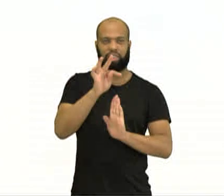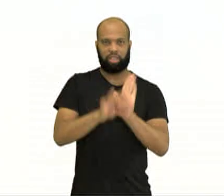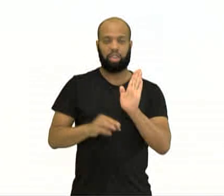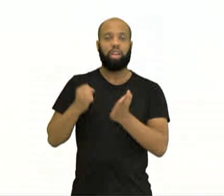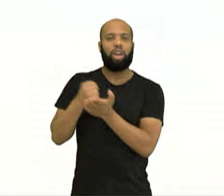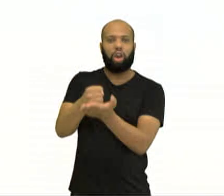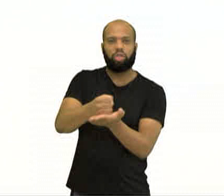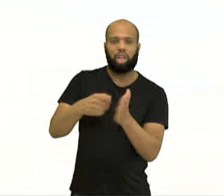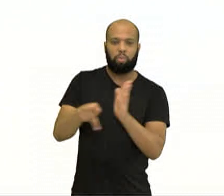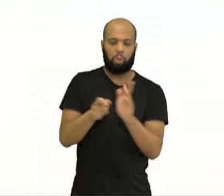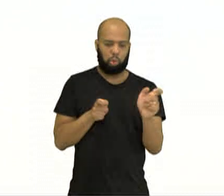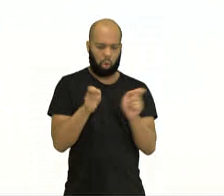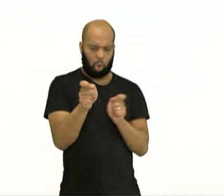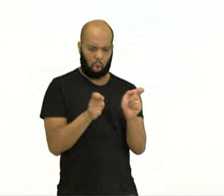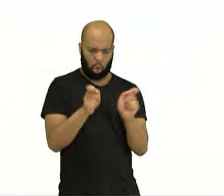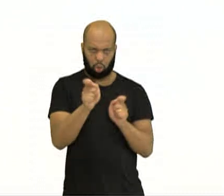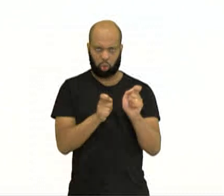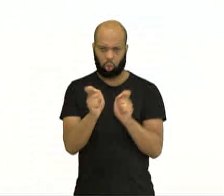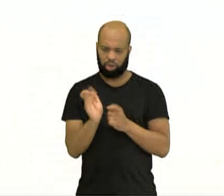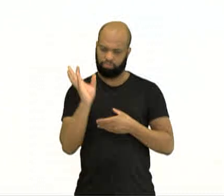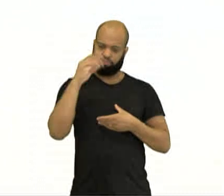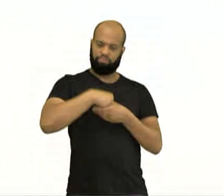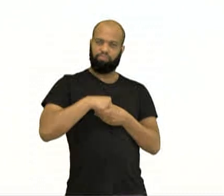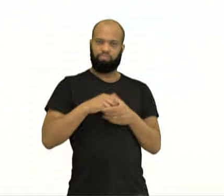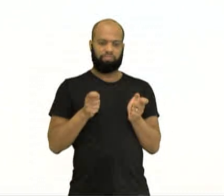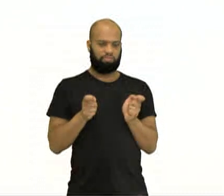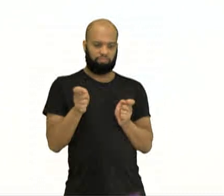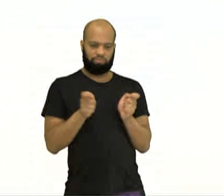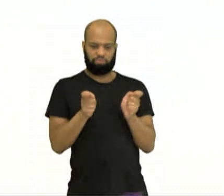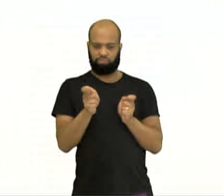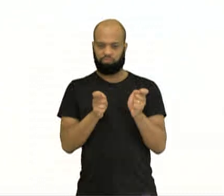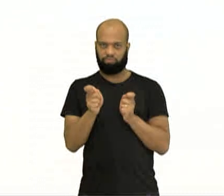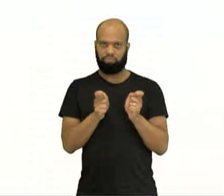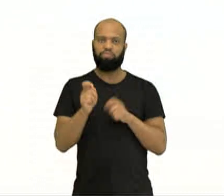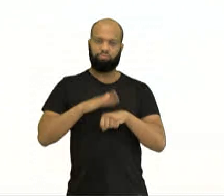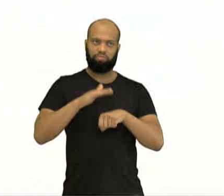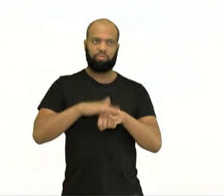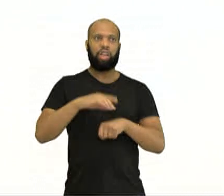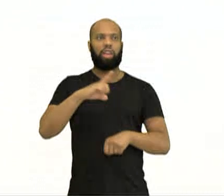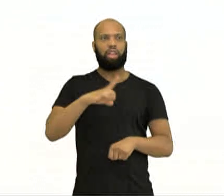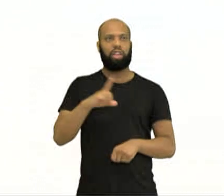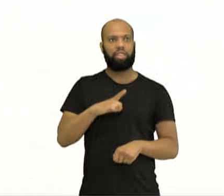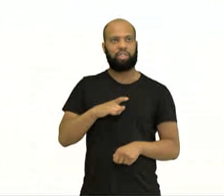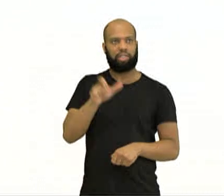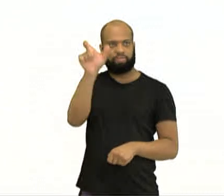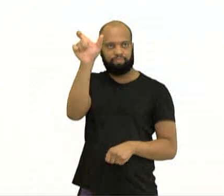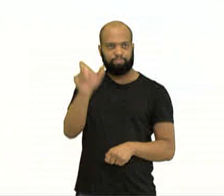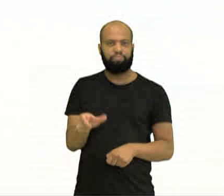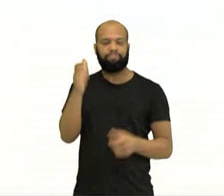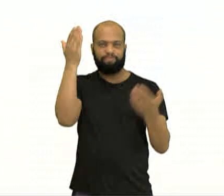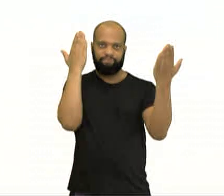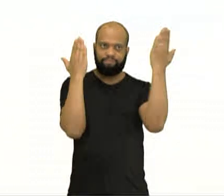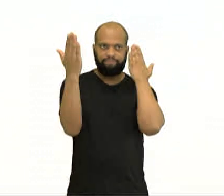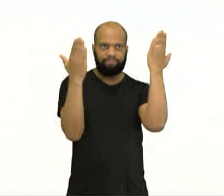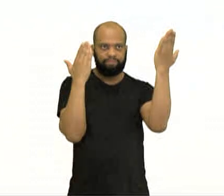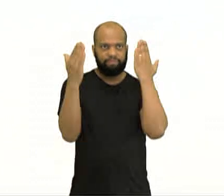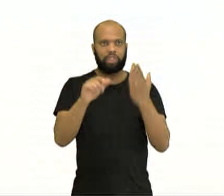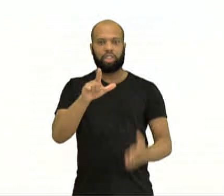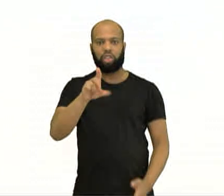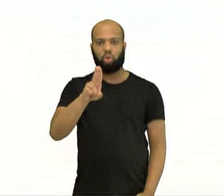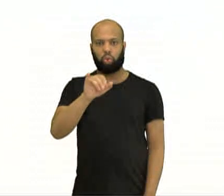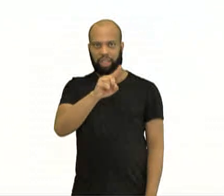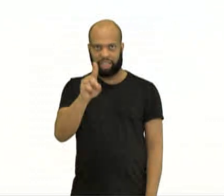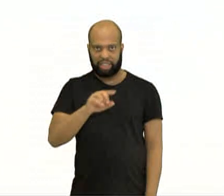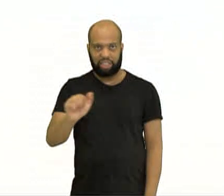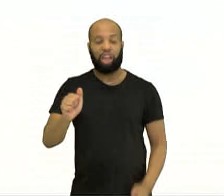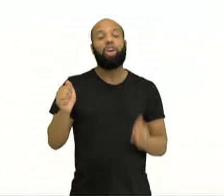controle emocional, a psicanalista Luísa Canato dos Santos, no litoral paulista, decidiu, com o apoio de 2 colegas